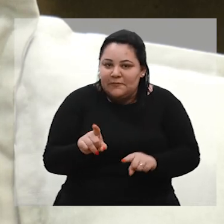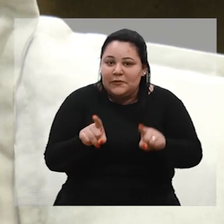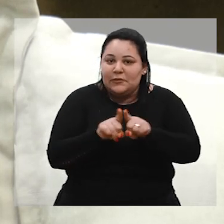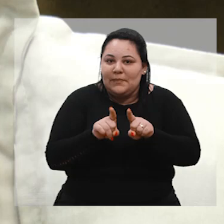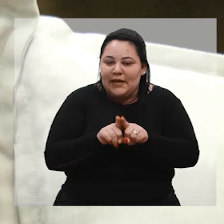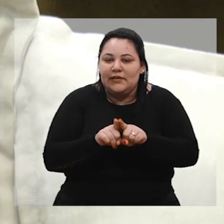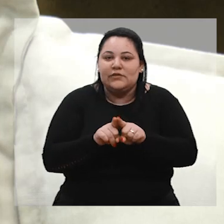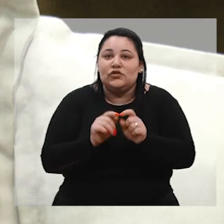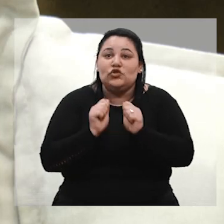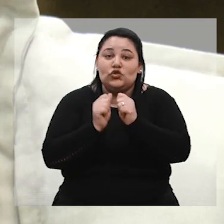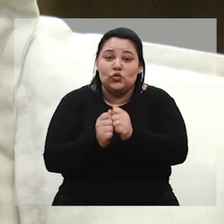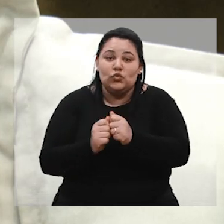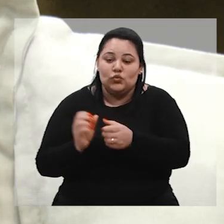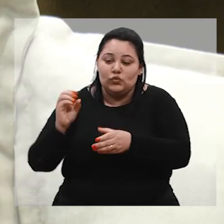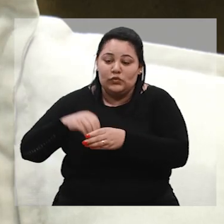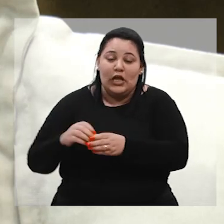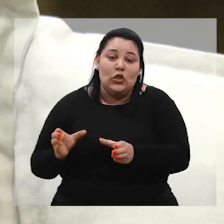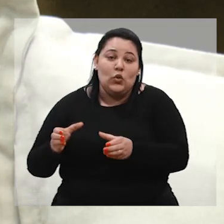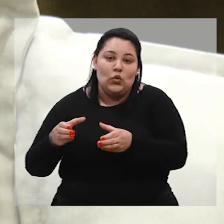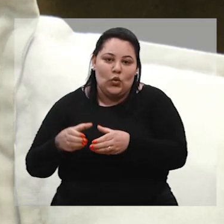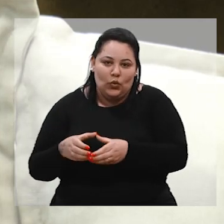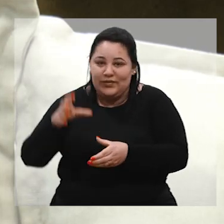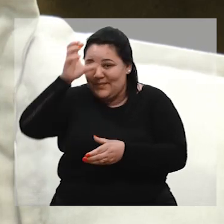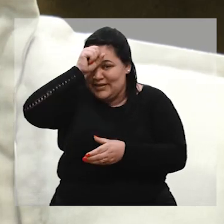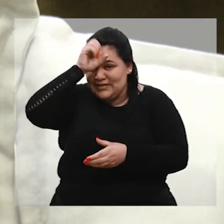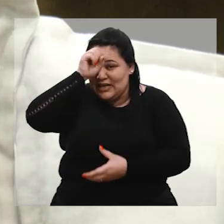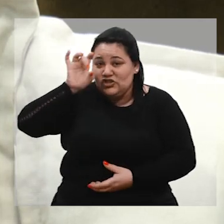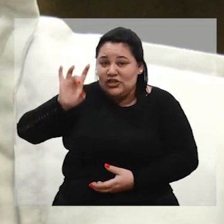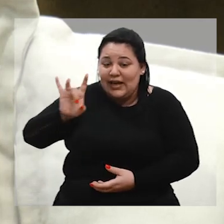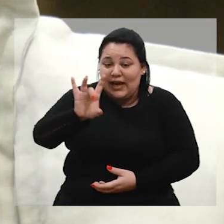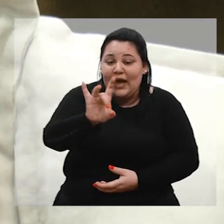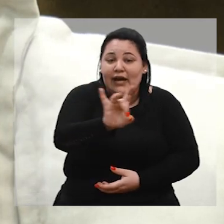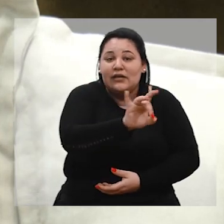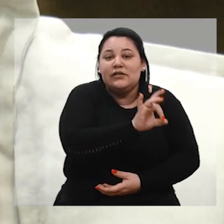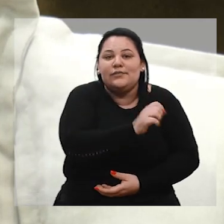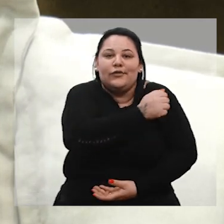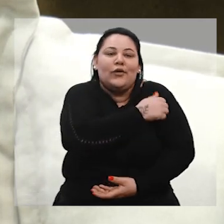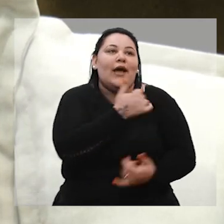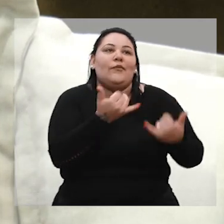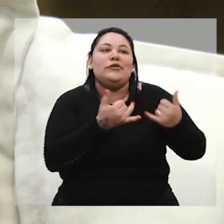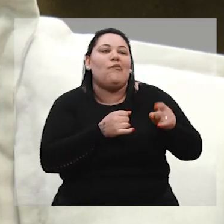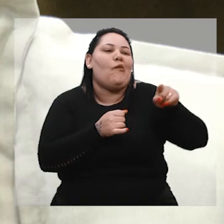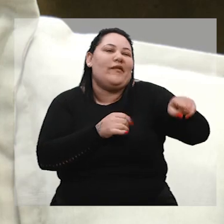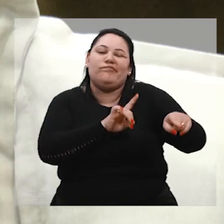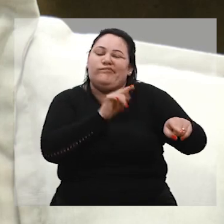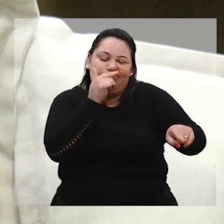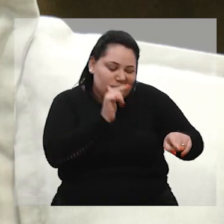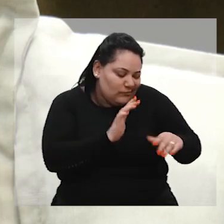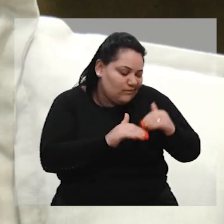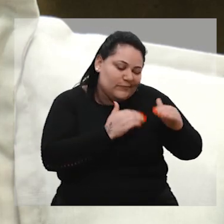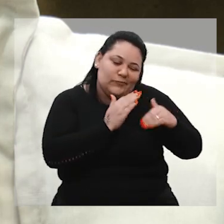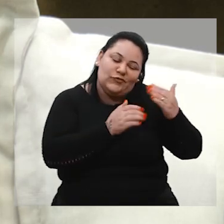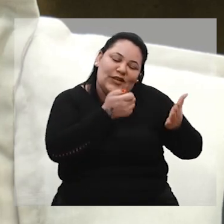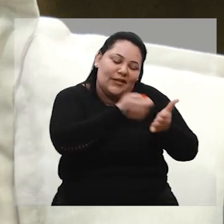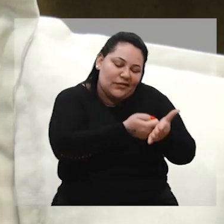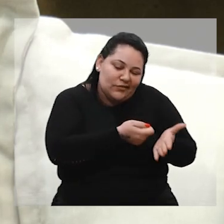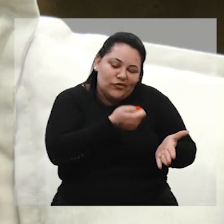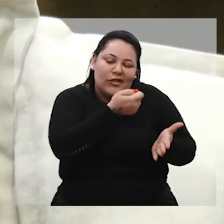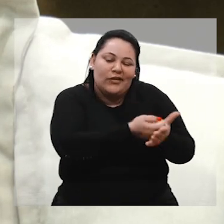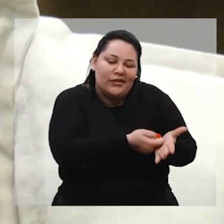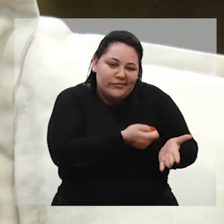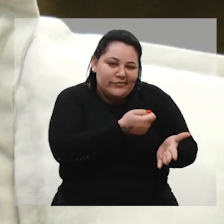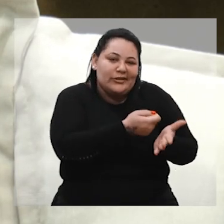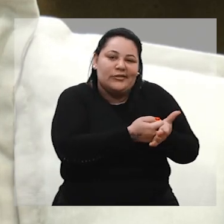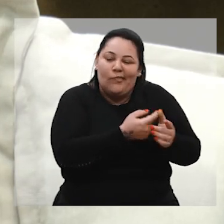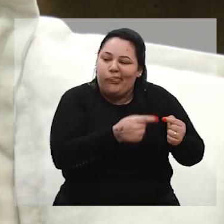nossas aflições, nossos desafios perante a questão da aprendizagem de cada aluno. Tal aluno